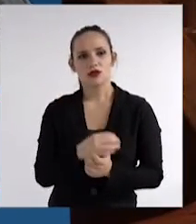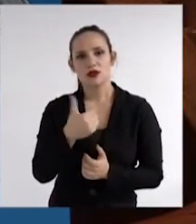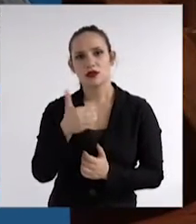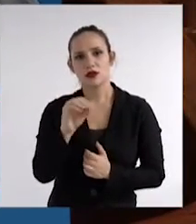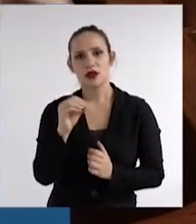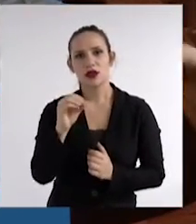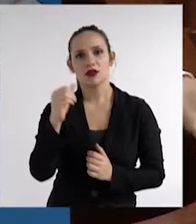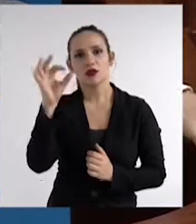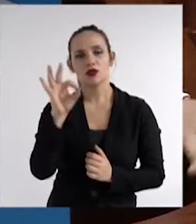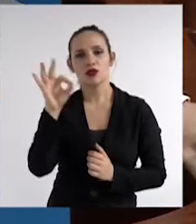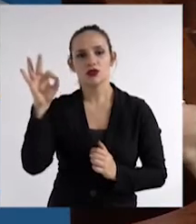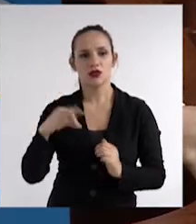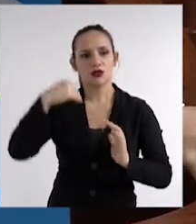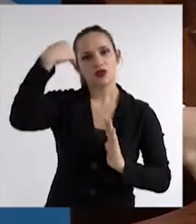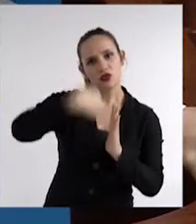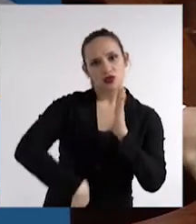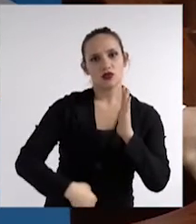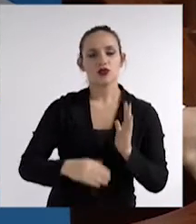de desconto